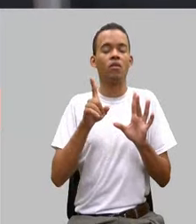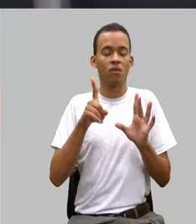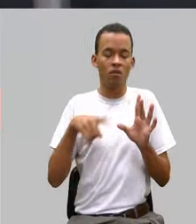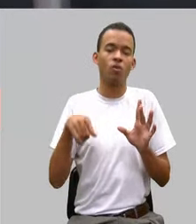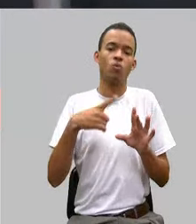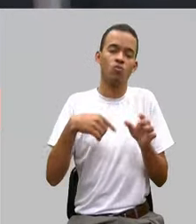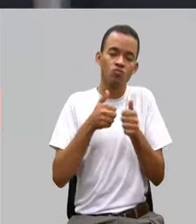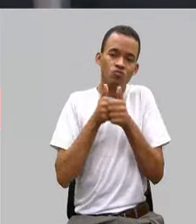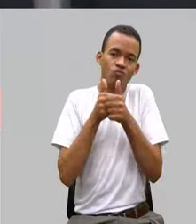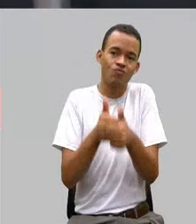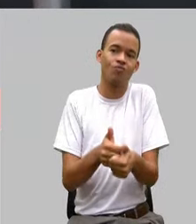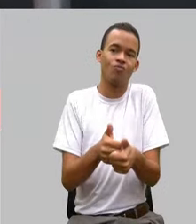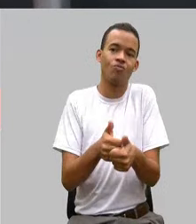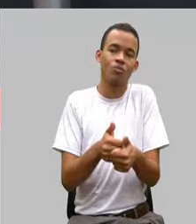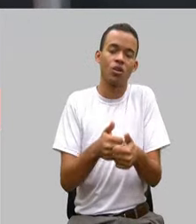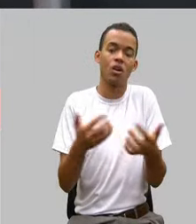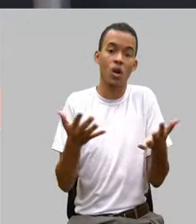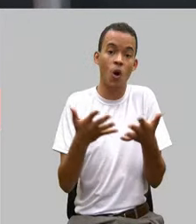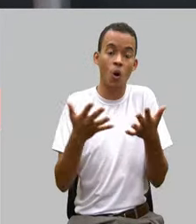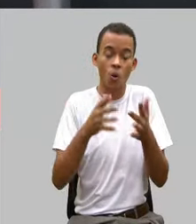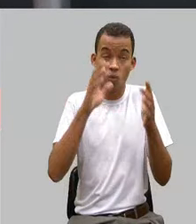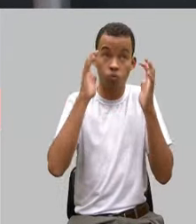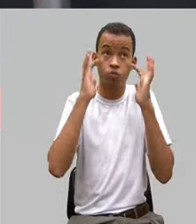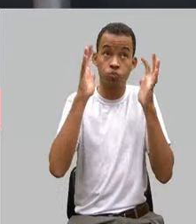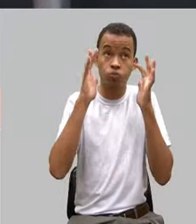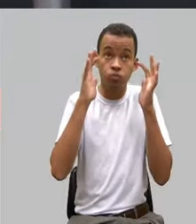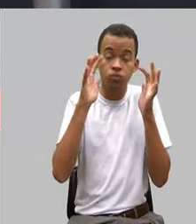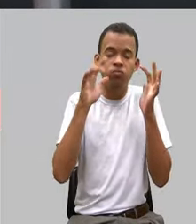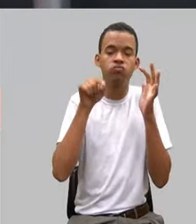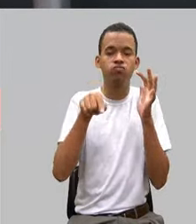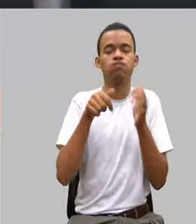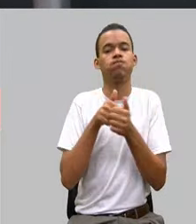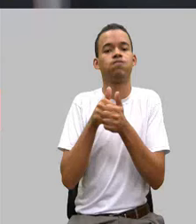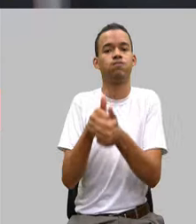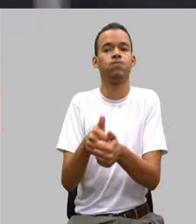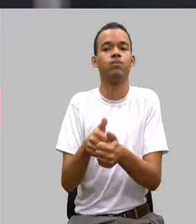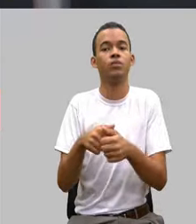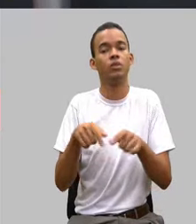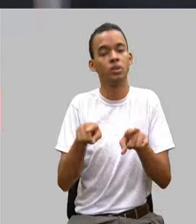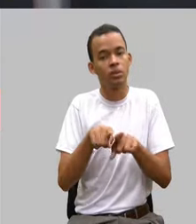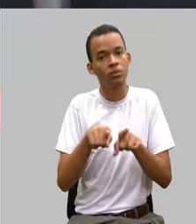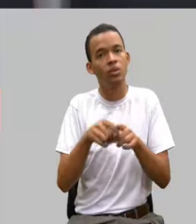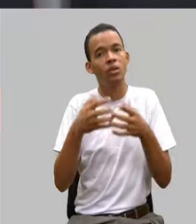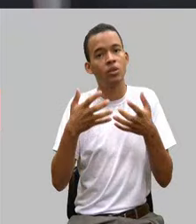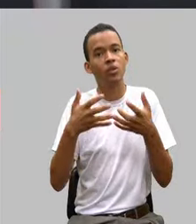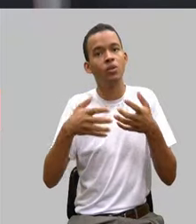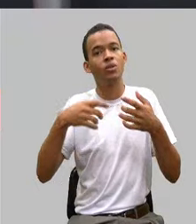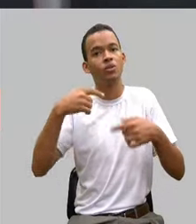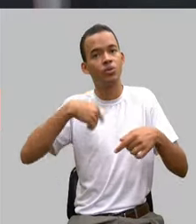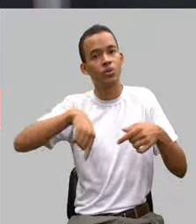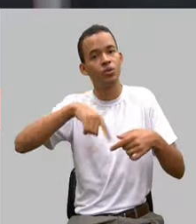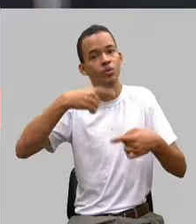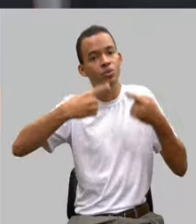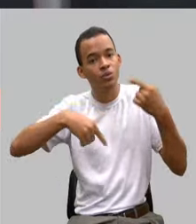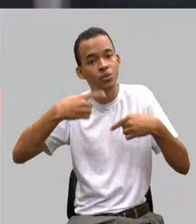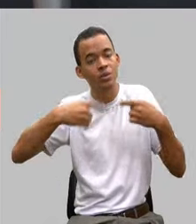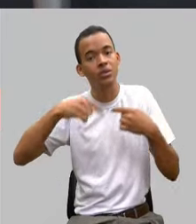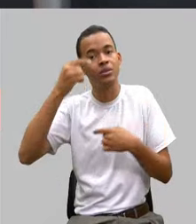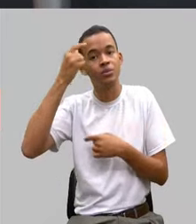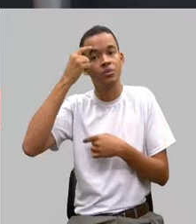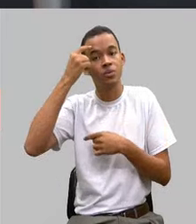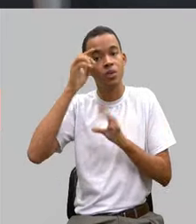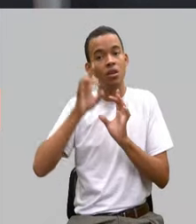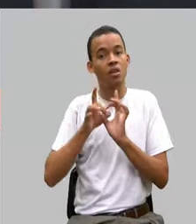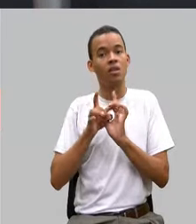corações e mentes nessa ocasião gostaria que nessa discussão entendêssemos a liberdade como ausência de